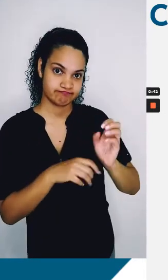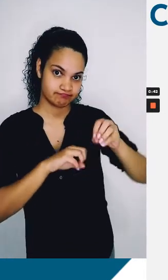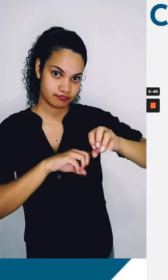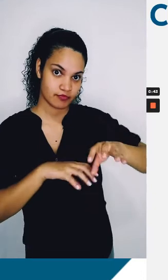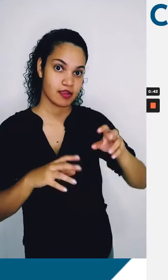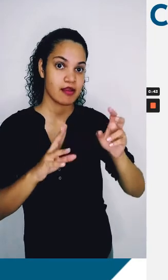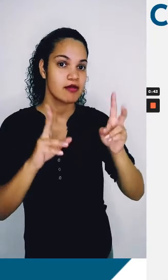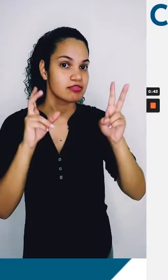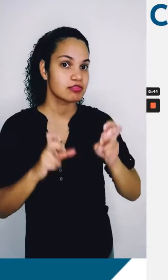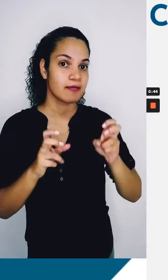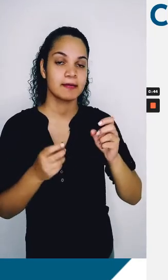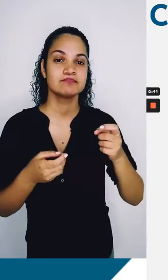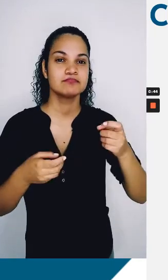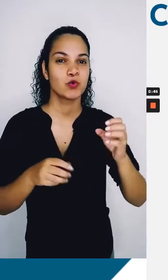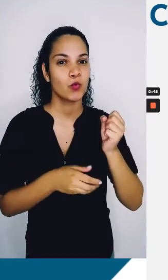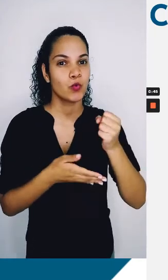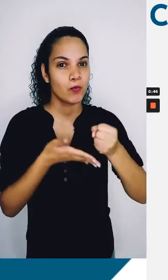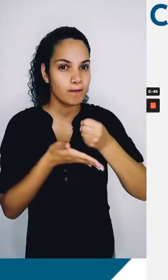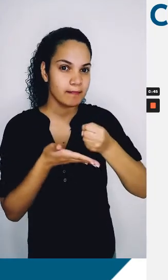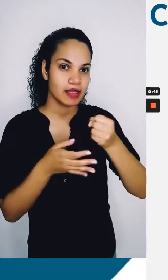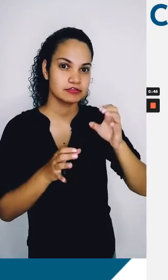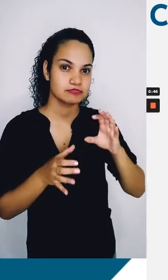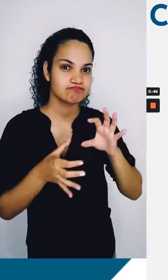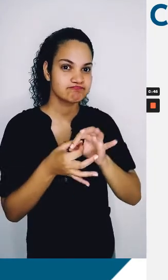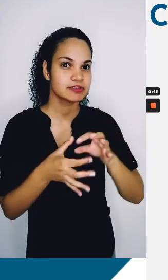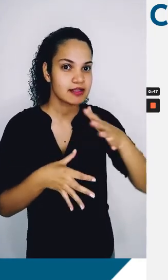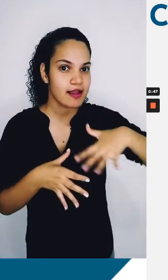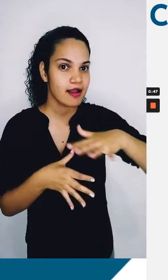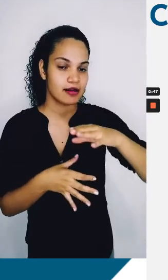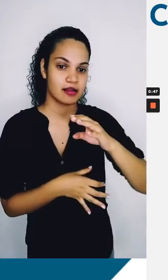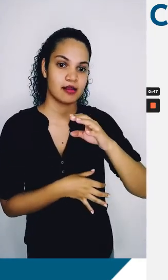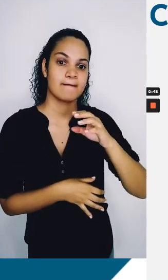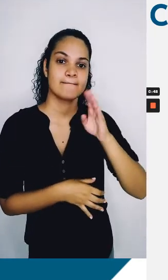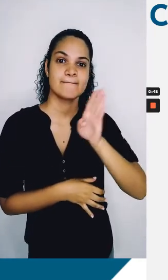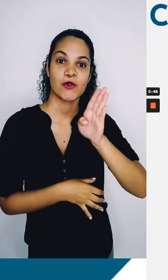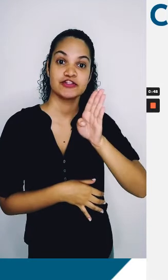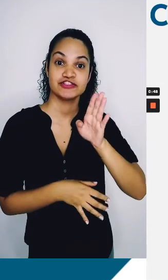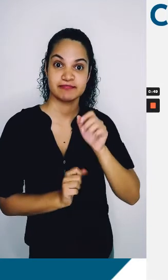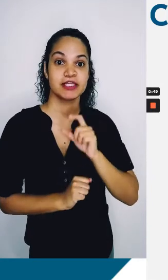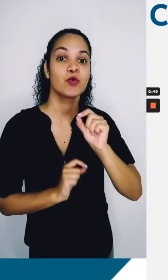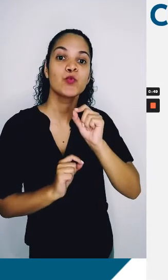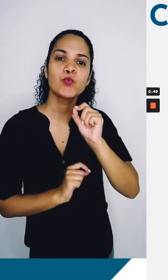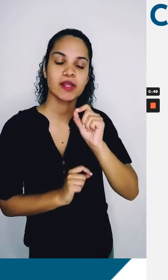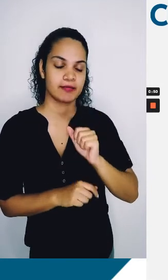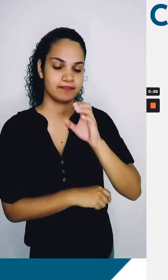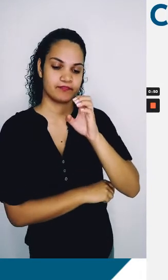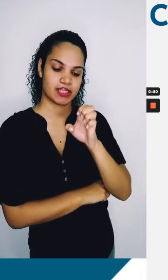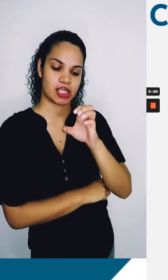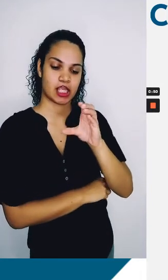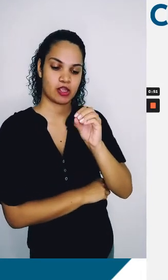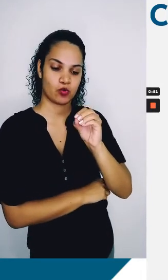hoje nós vamos discutir alguns conceitos básicos de um campo da biologia importantíssimo, que é a ecologia.